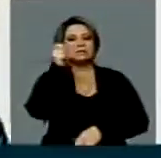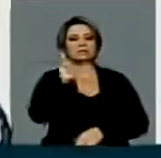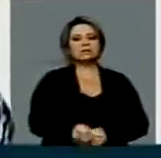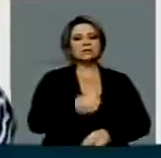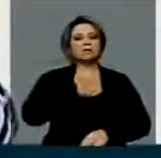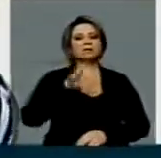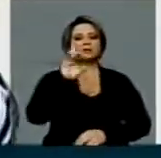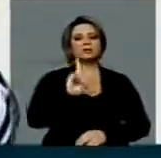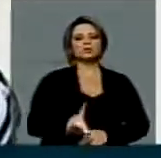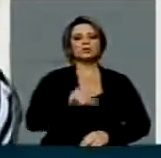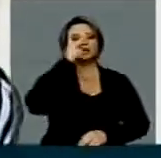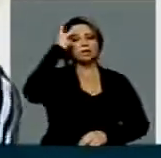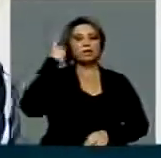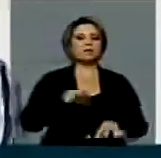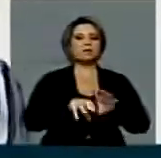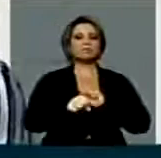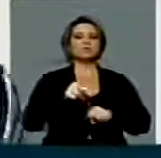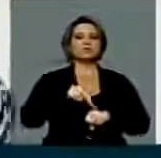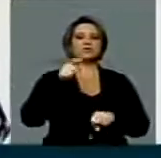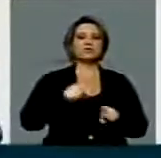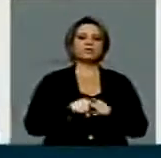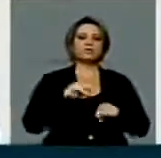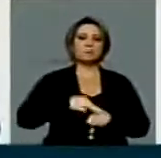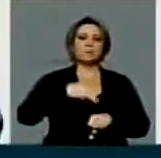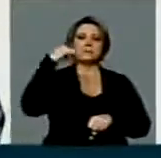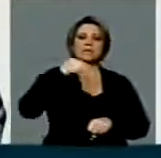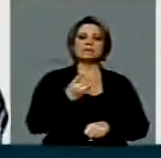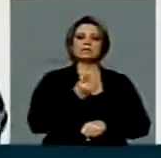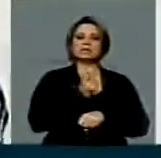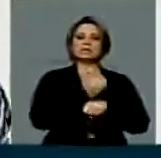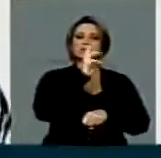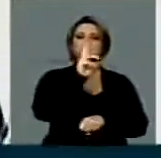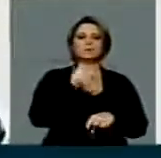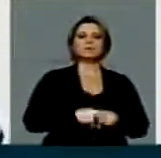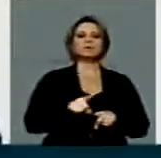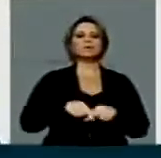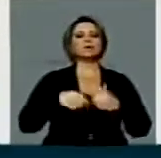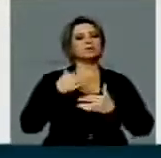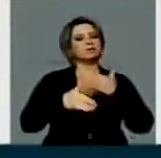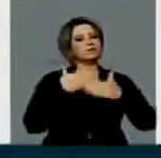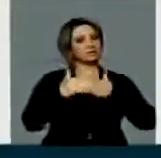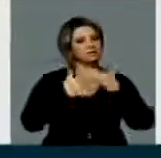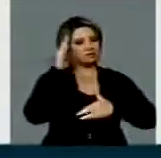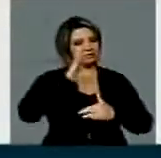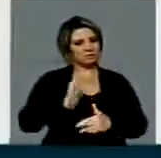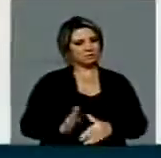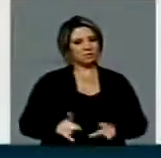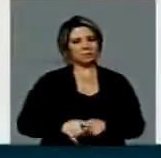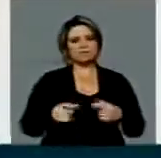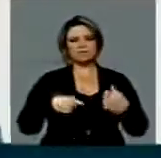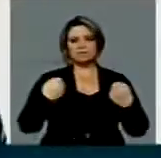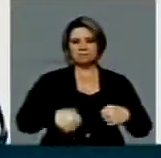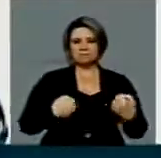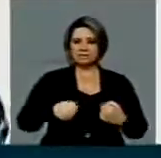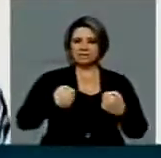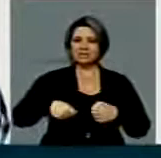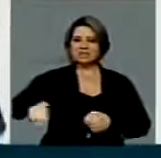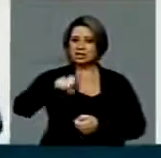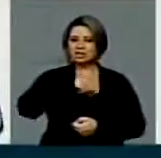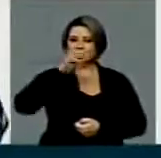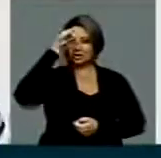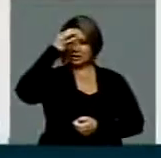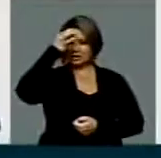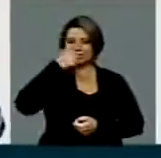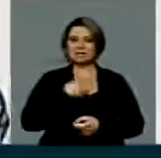dos direitos dos pós-graduandos, dos mestres e doutores que estão em construção nesse país. É preciso que compreender